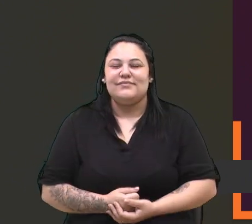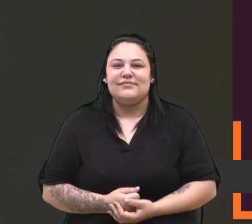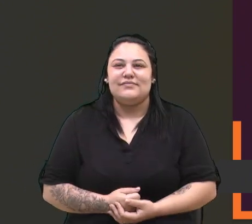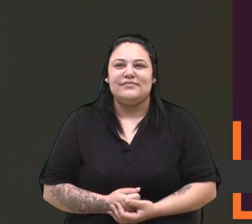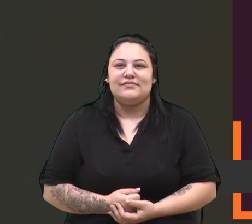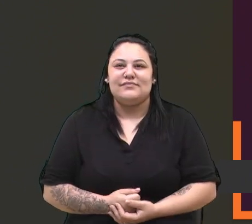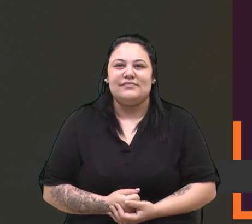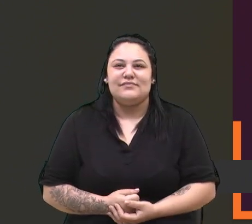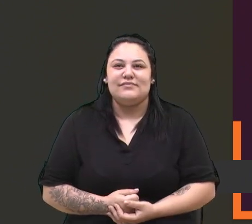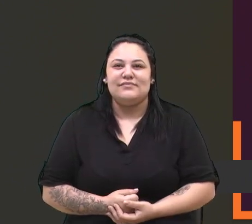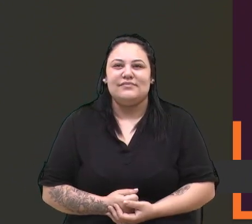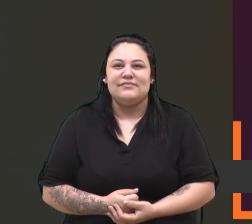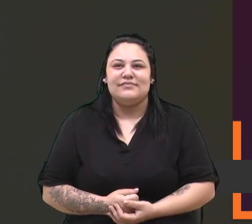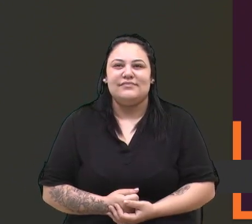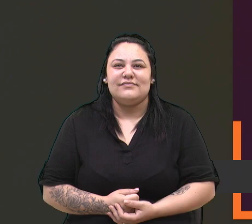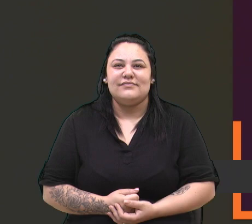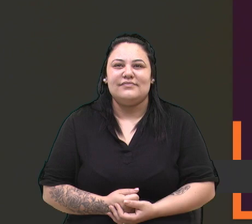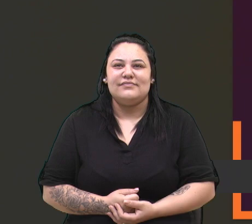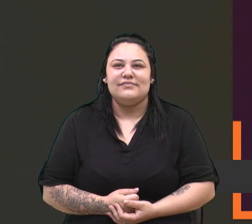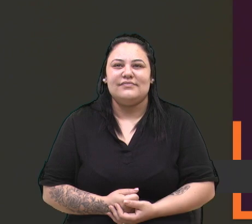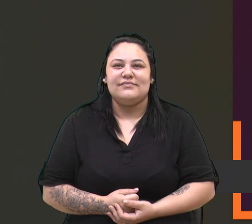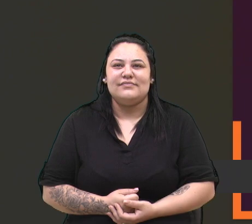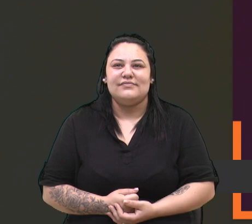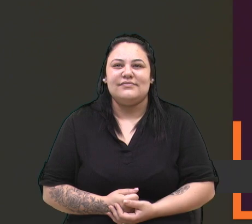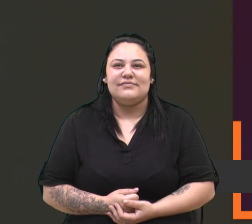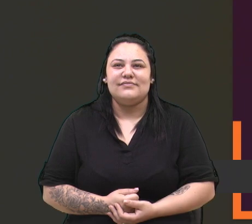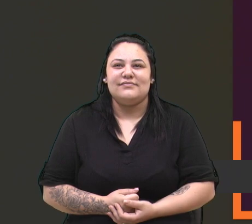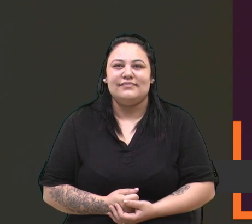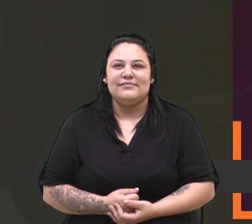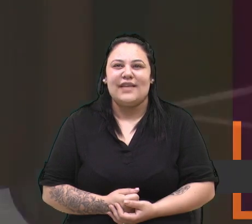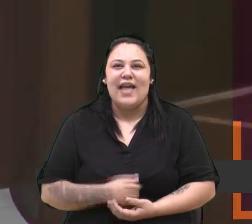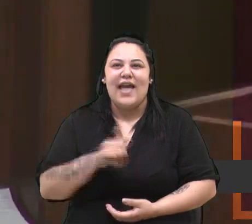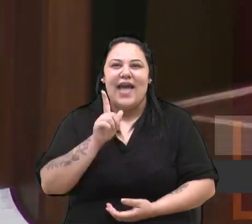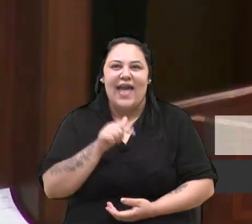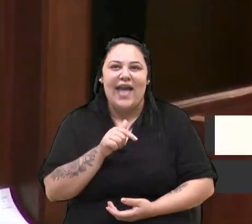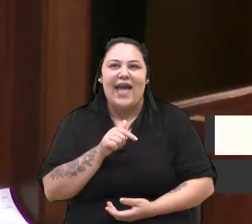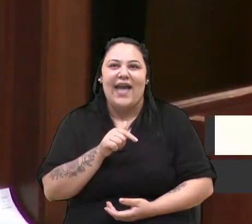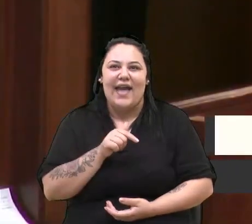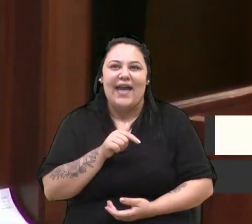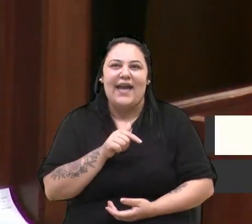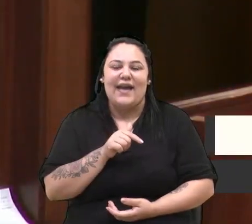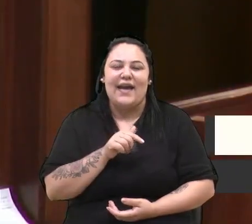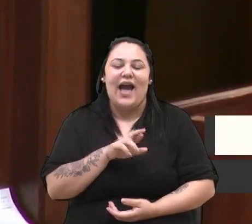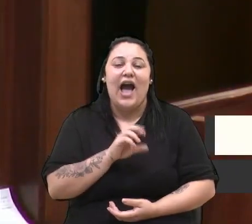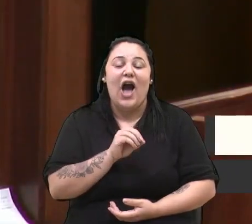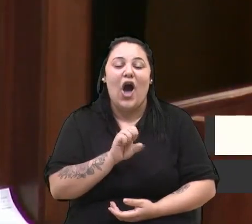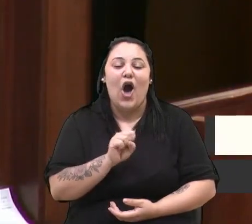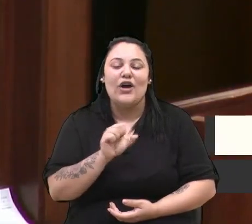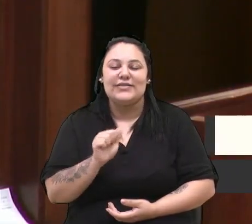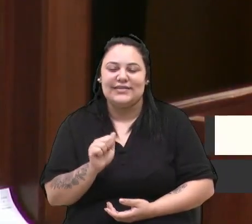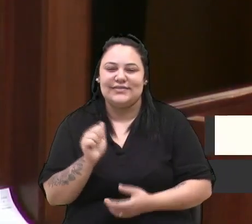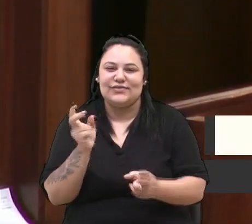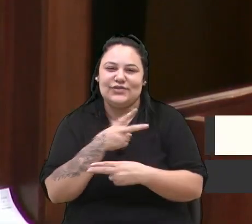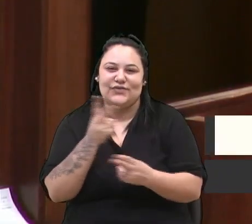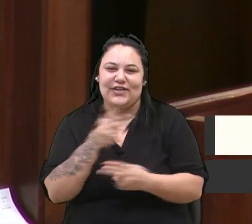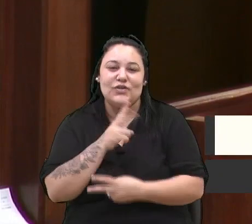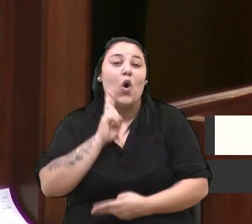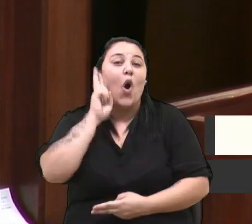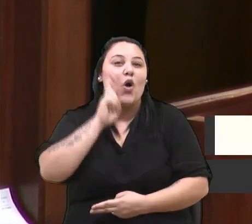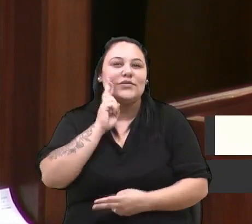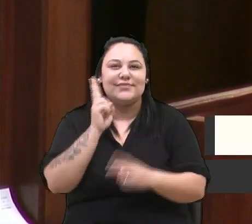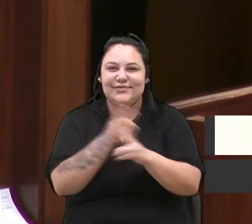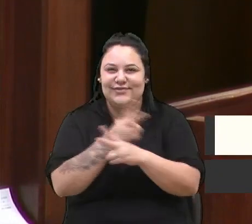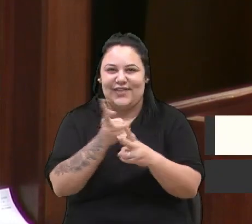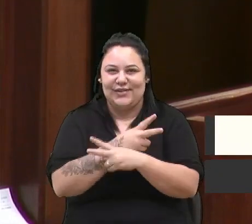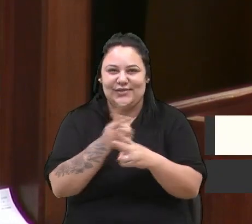É a Rosa dos Ventos, é o nosso Marco Zero. Eu vou falar um pouquinho dele, porque esse